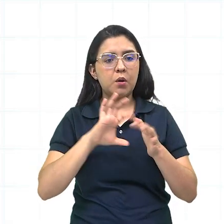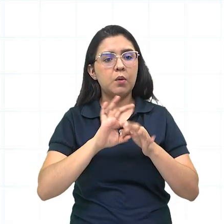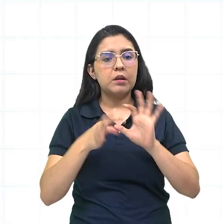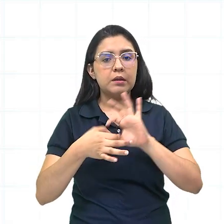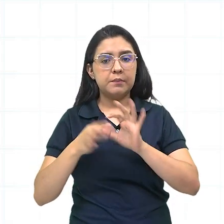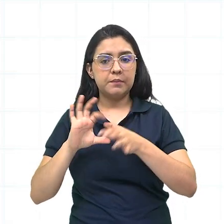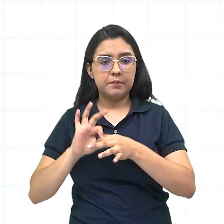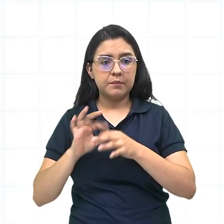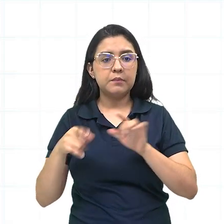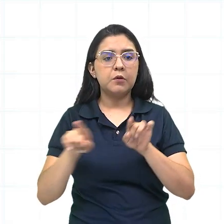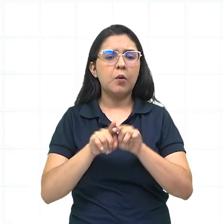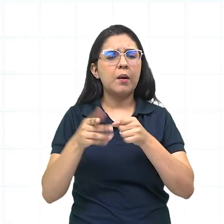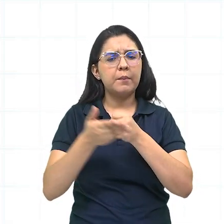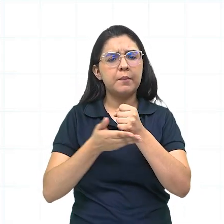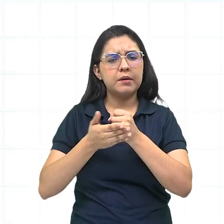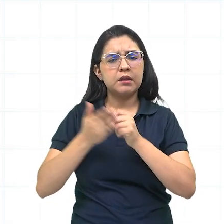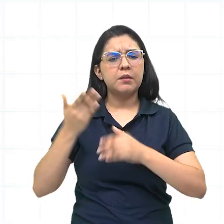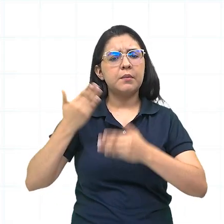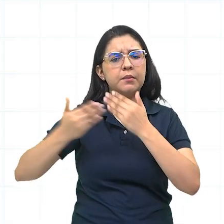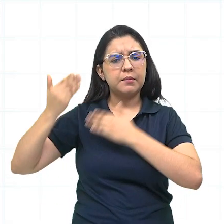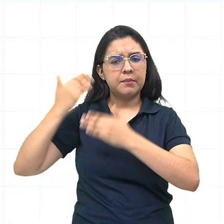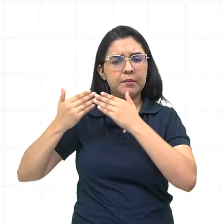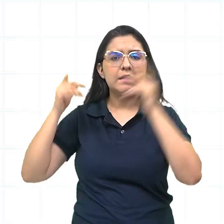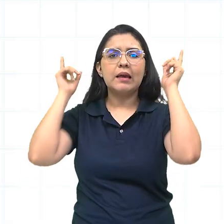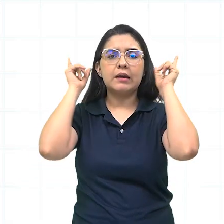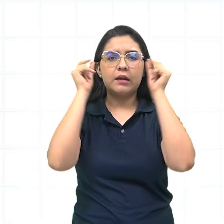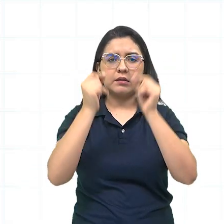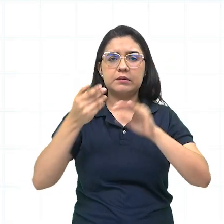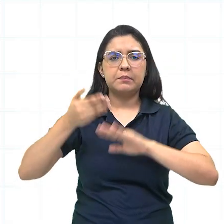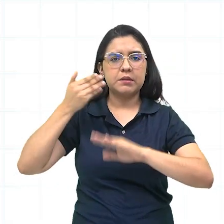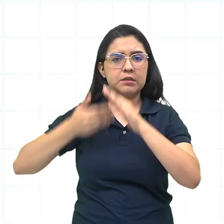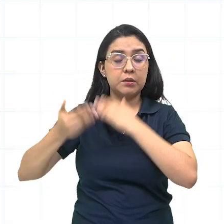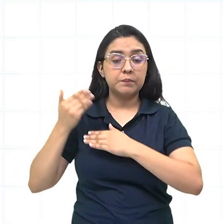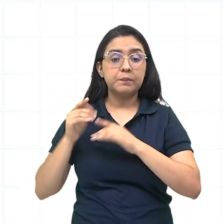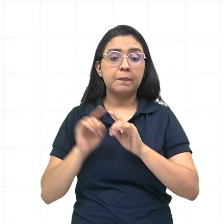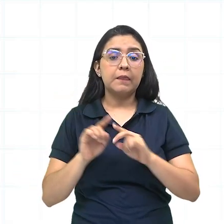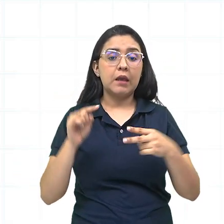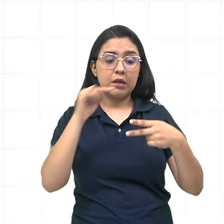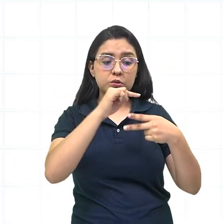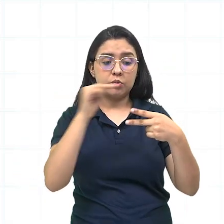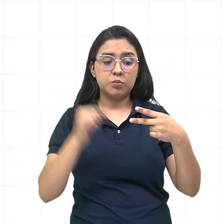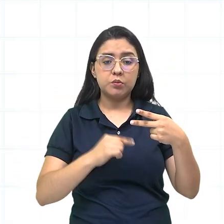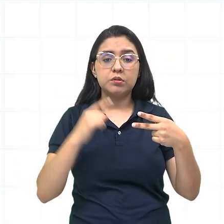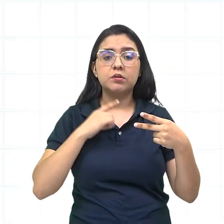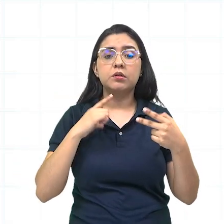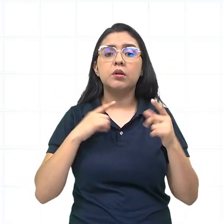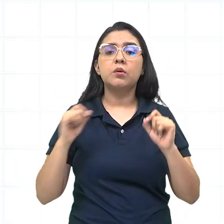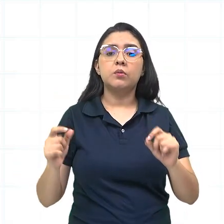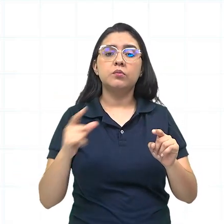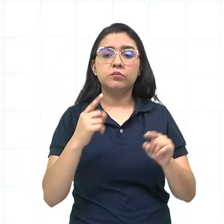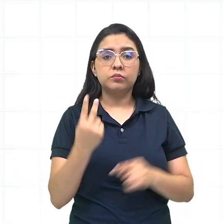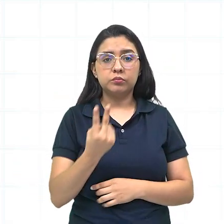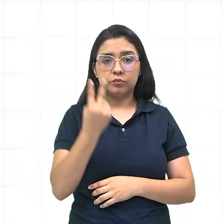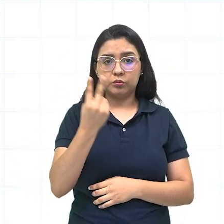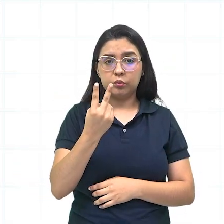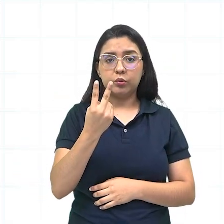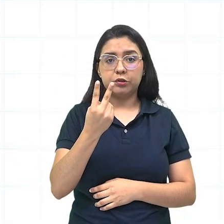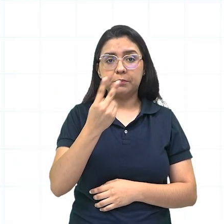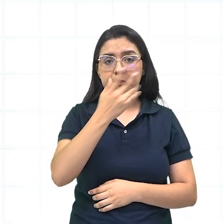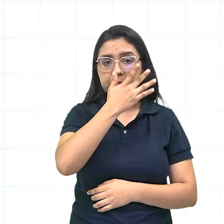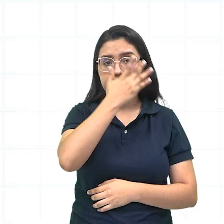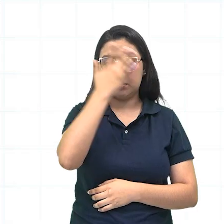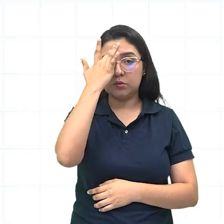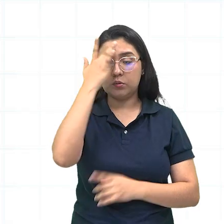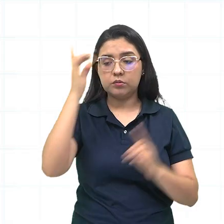olímpicas com as raízes desde o tempo lá da Grécia Antiga. Ambas envolvem o combate entre dois